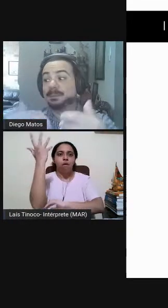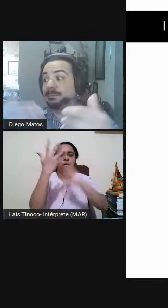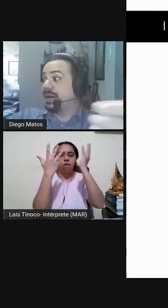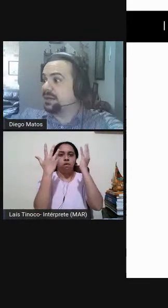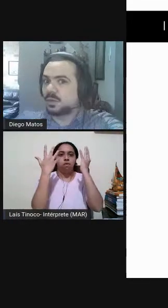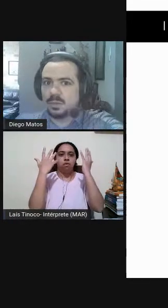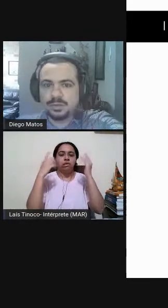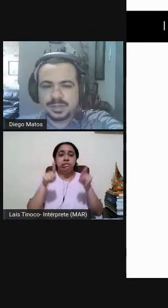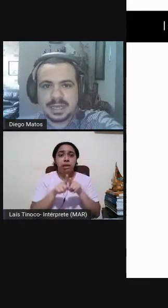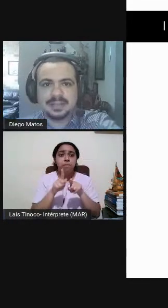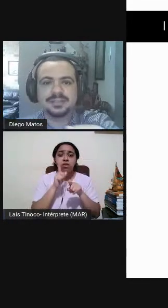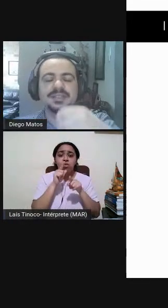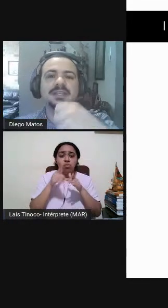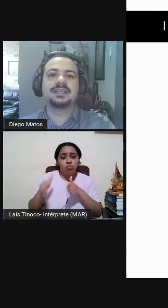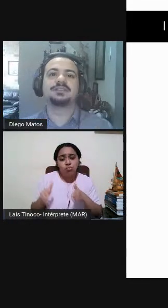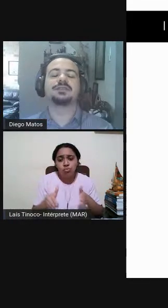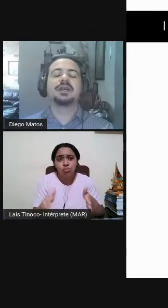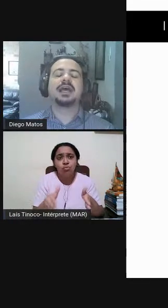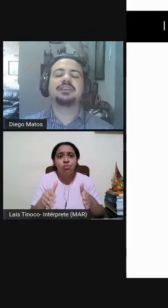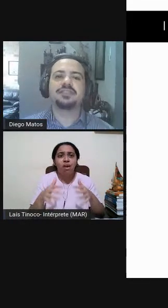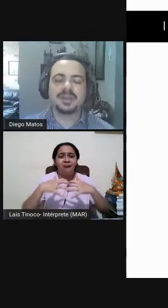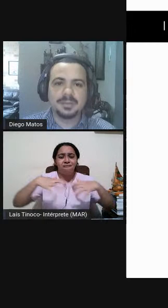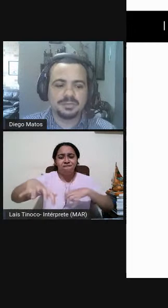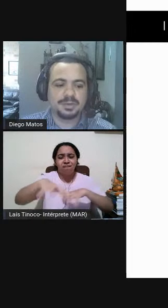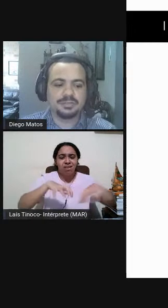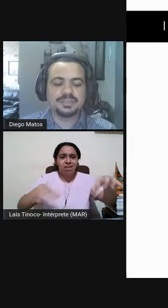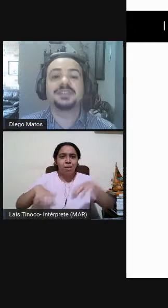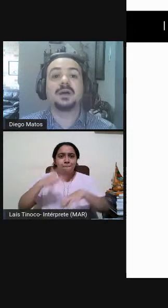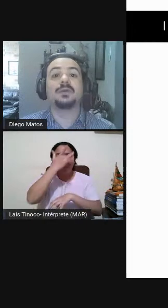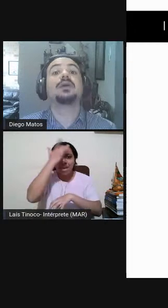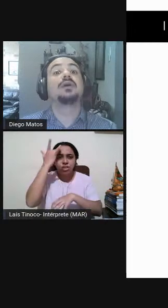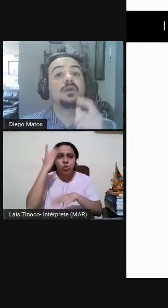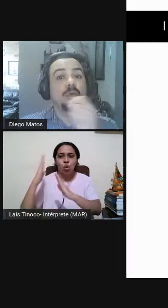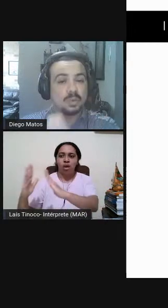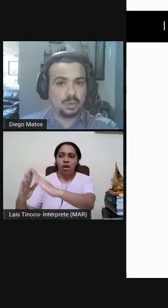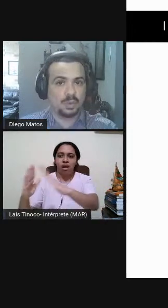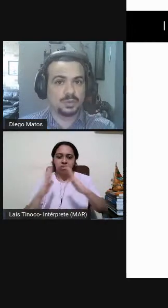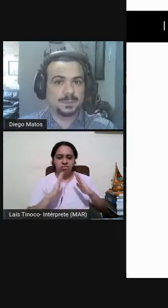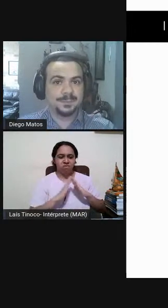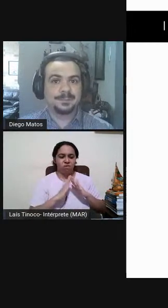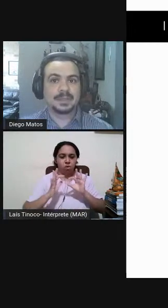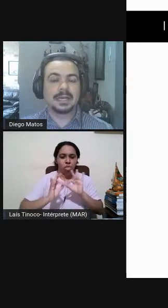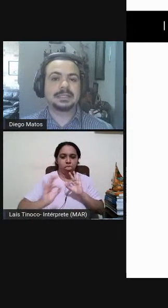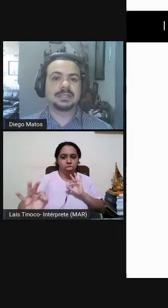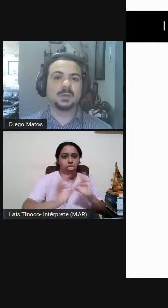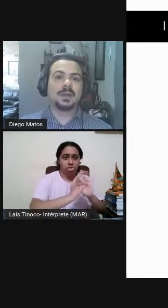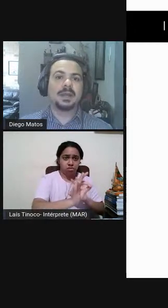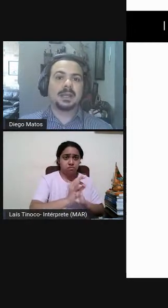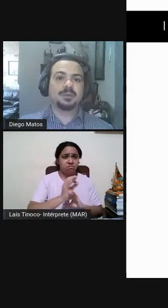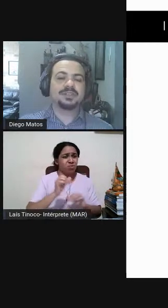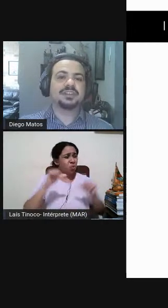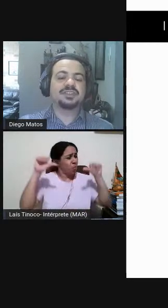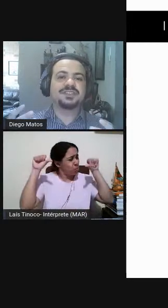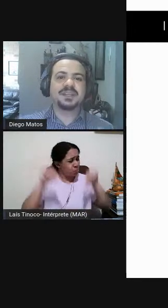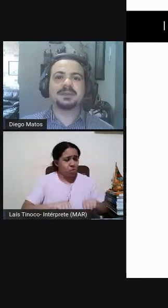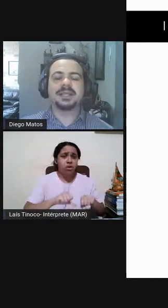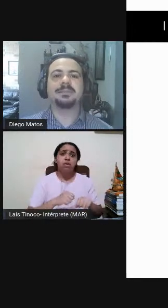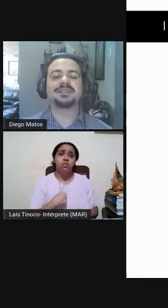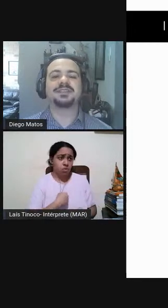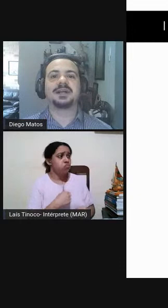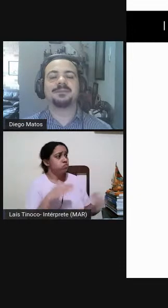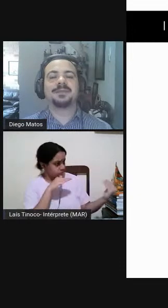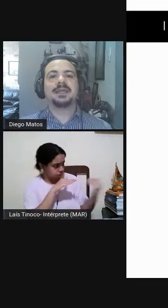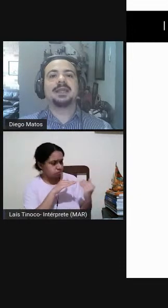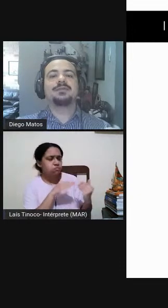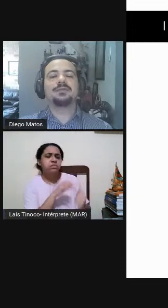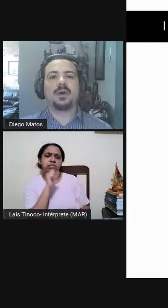nos rios ela separa comunidades e isso é extremamente prejudicial Concordo Tá então é por isso que a gente